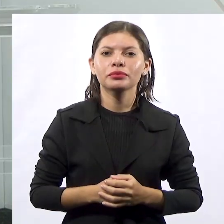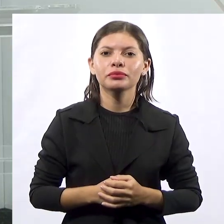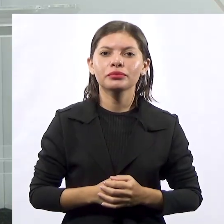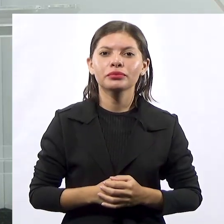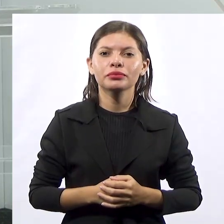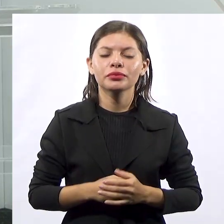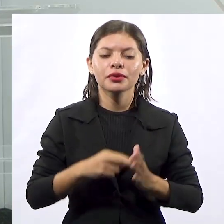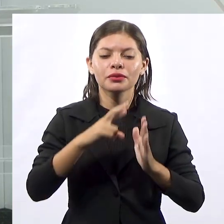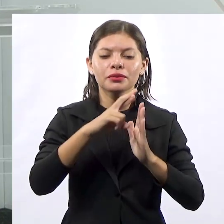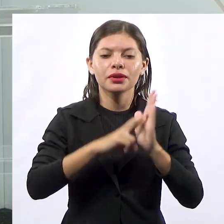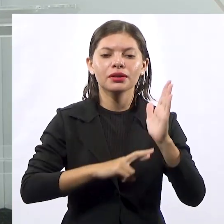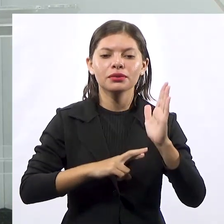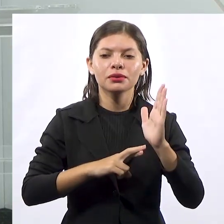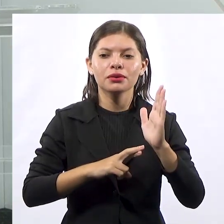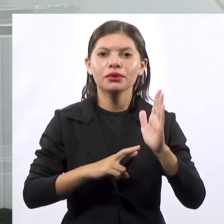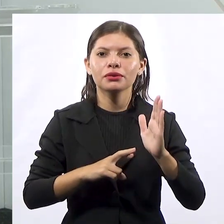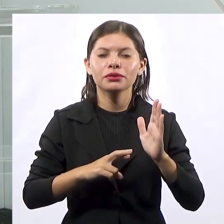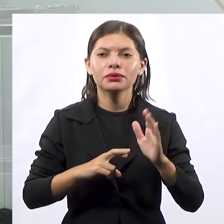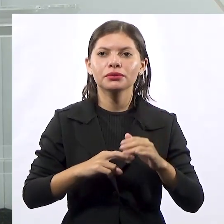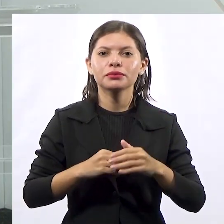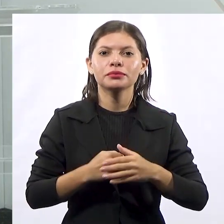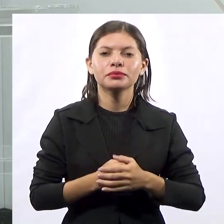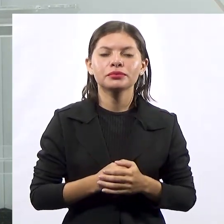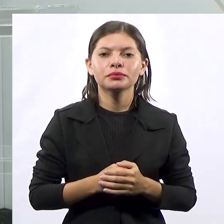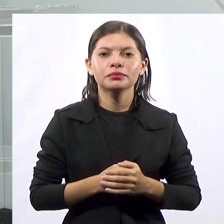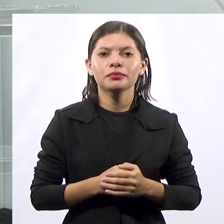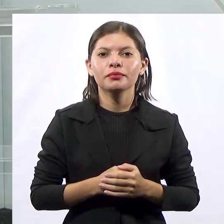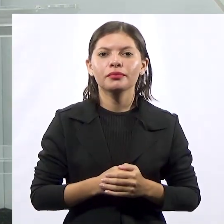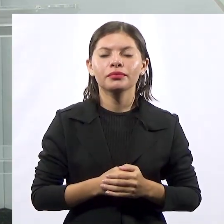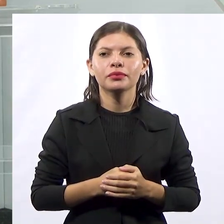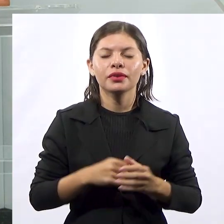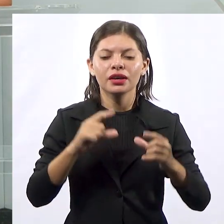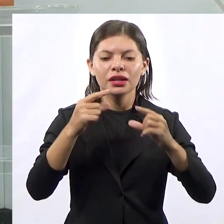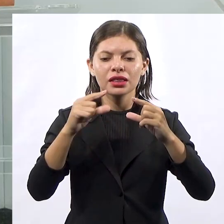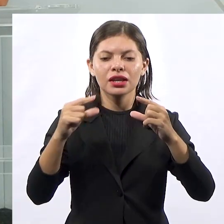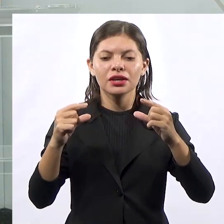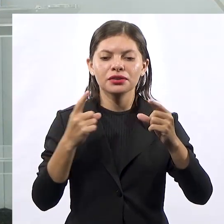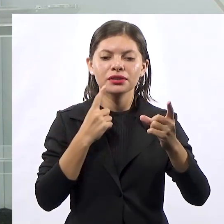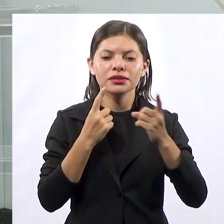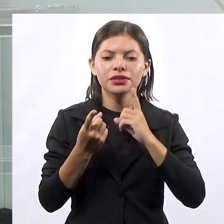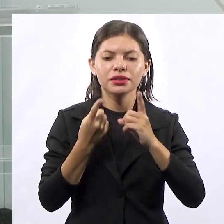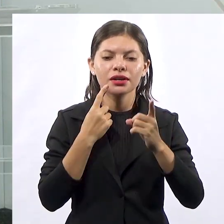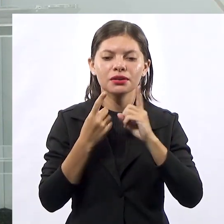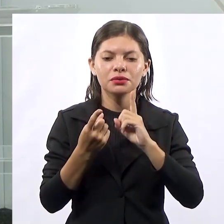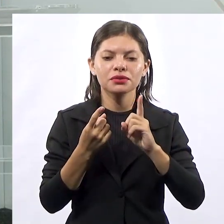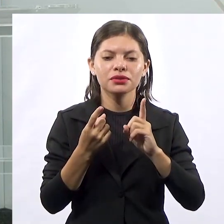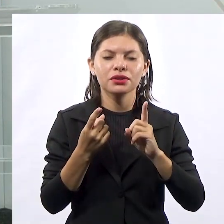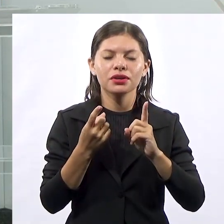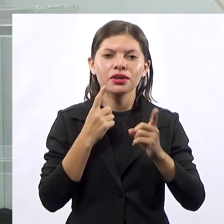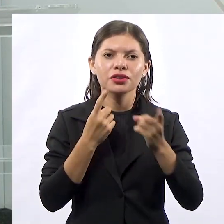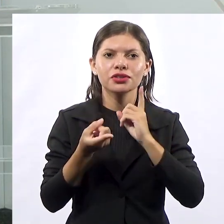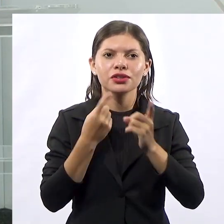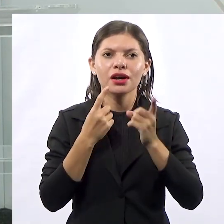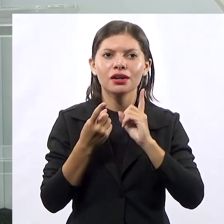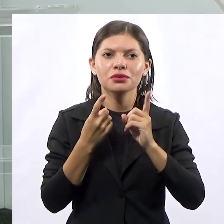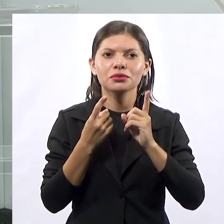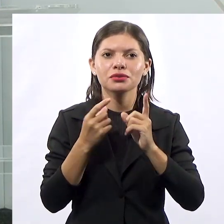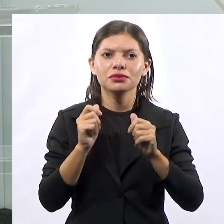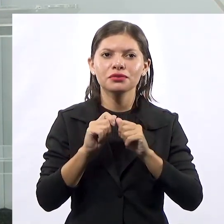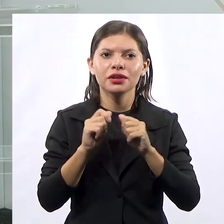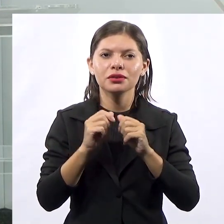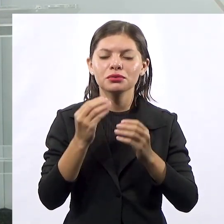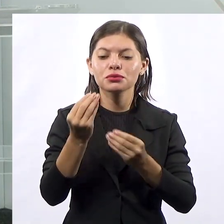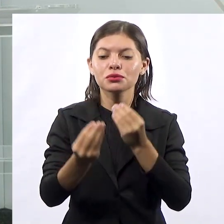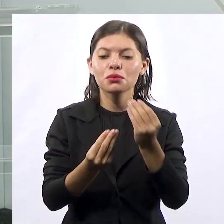terão acesso a trechos desses diálogos, e eles precisam saber como aqueles diálogos foram construídos, como vocês